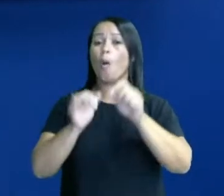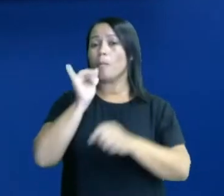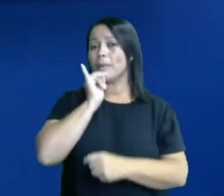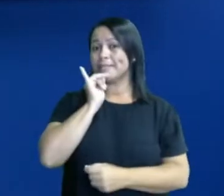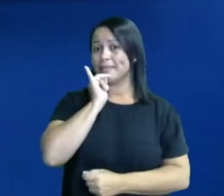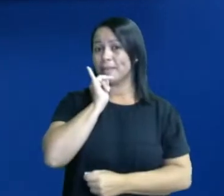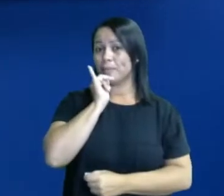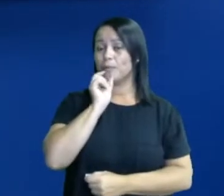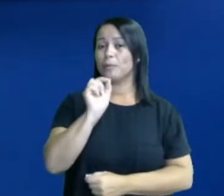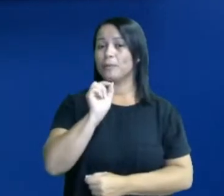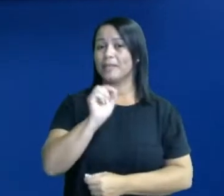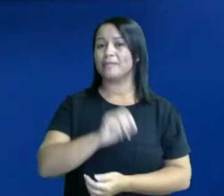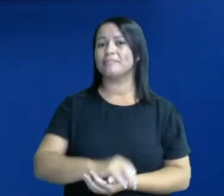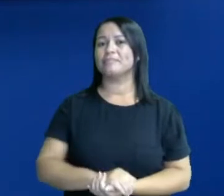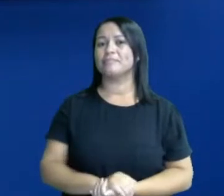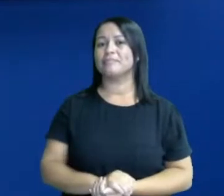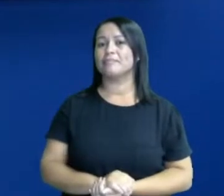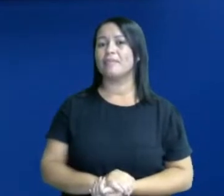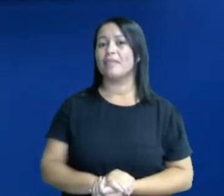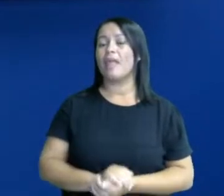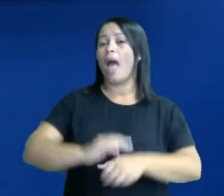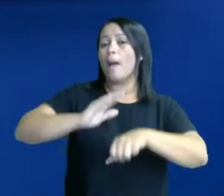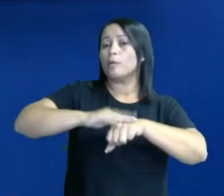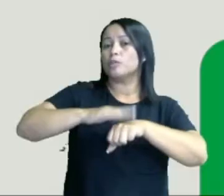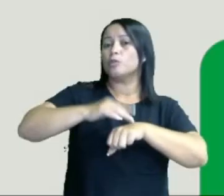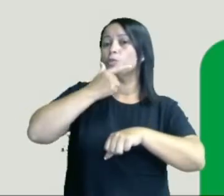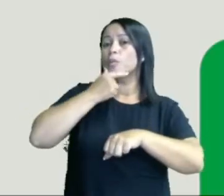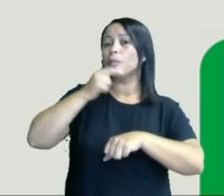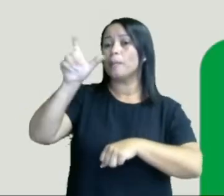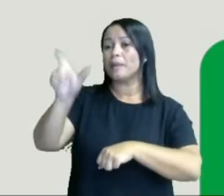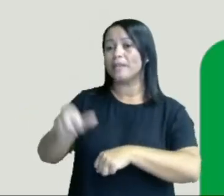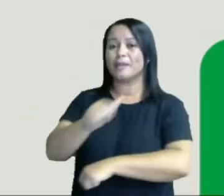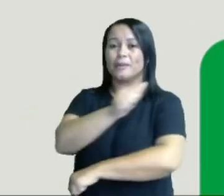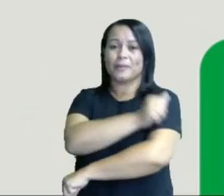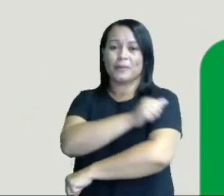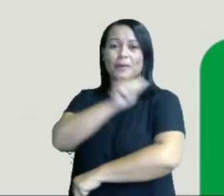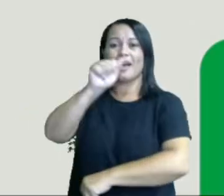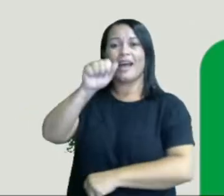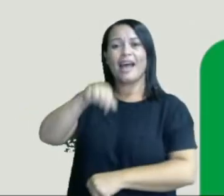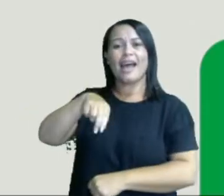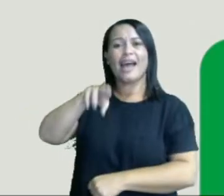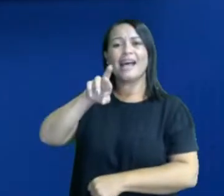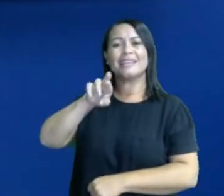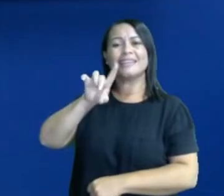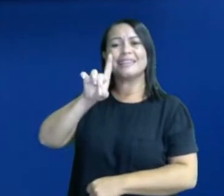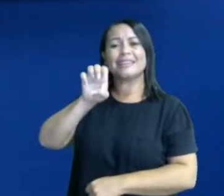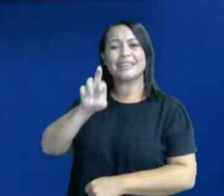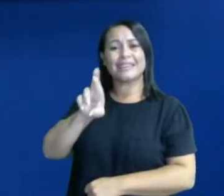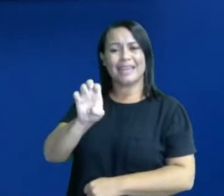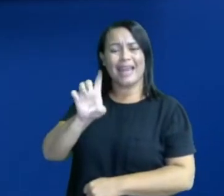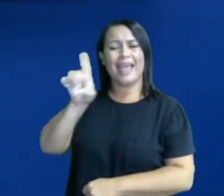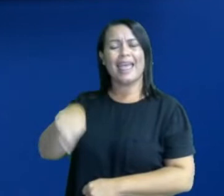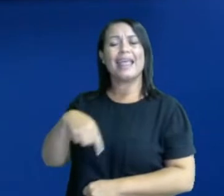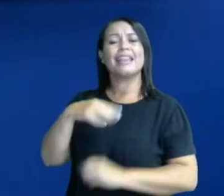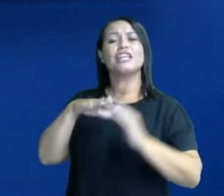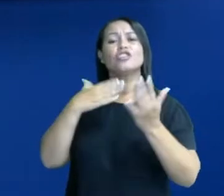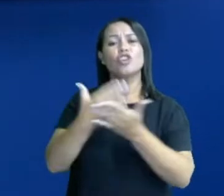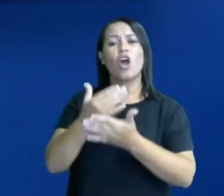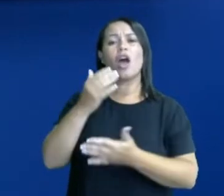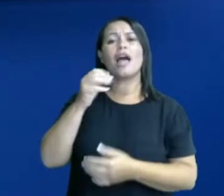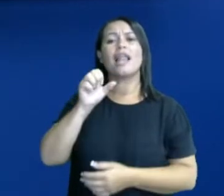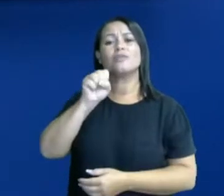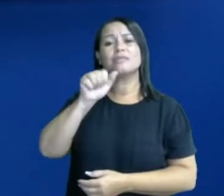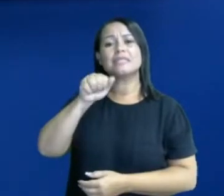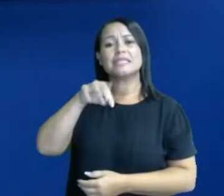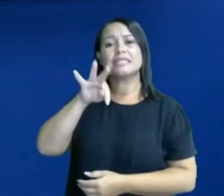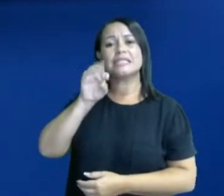exemplo a produção do aluno André Ângelo. André Ângelo é aluno da Escola Municipal Santo Ives,